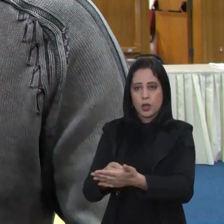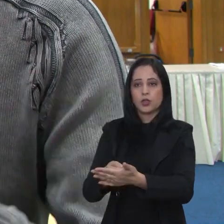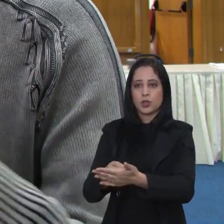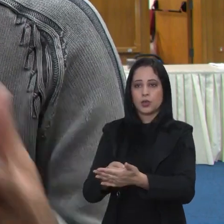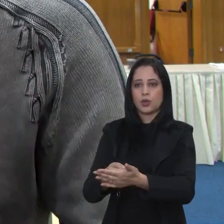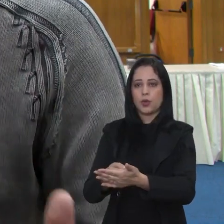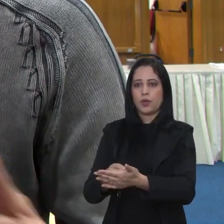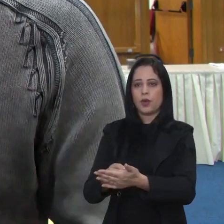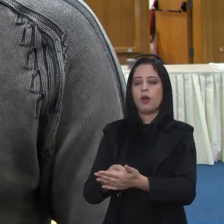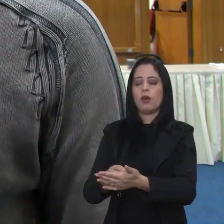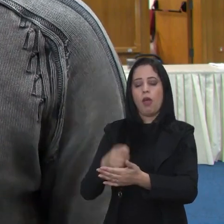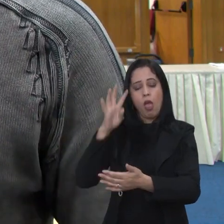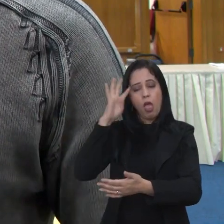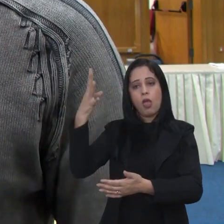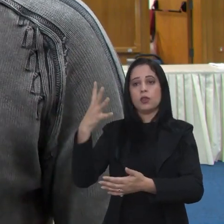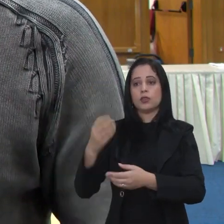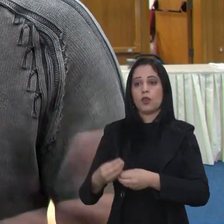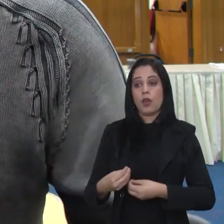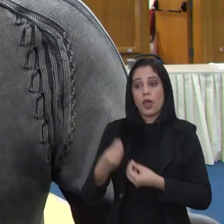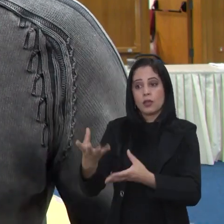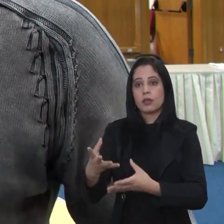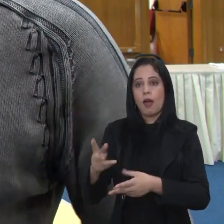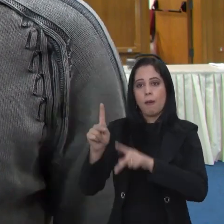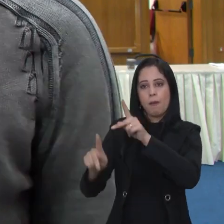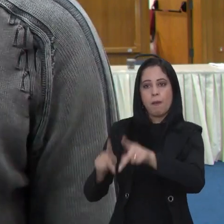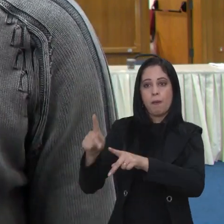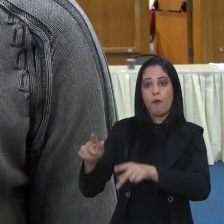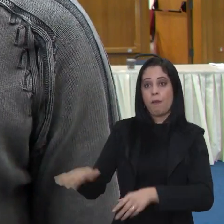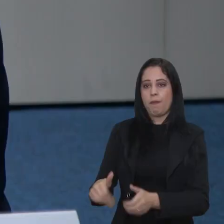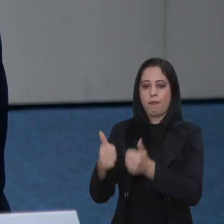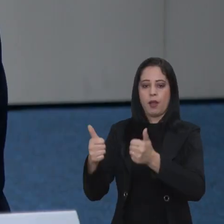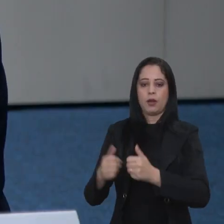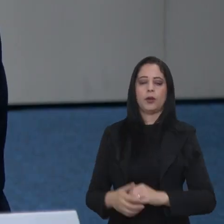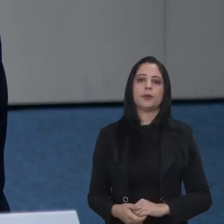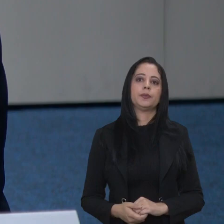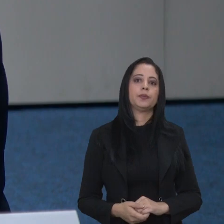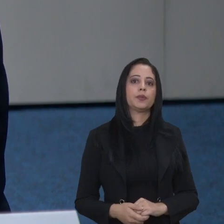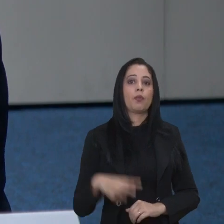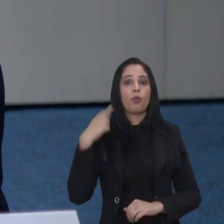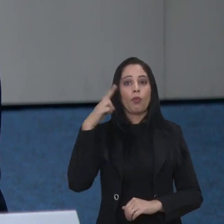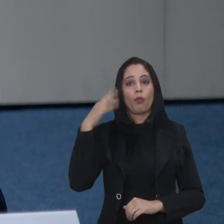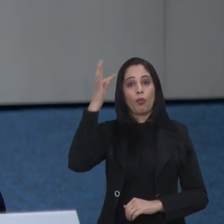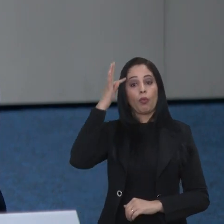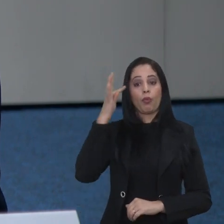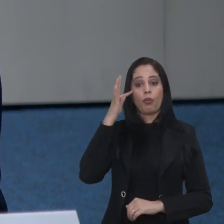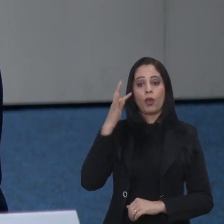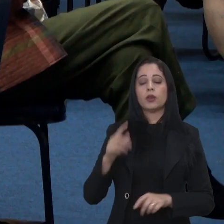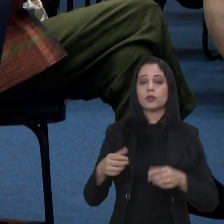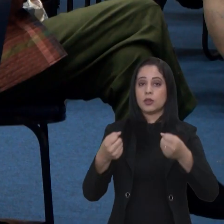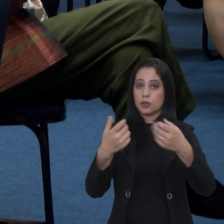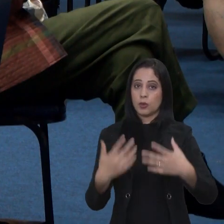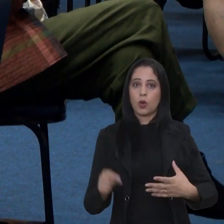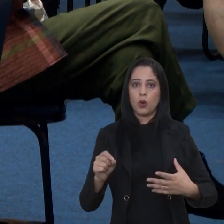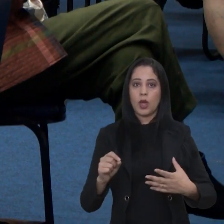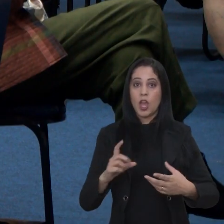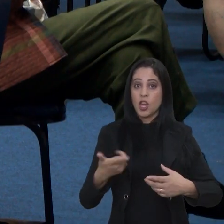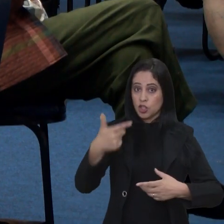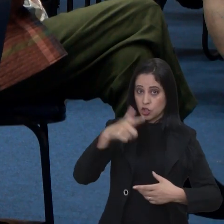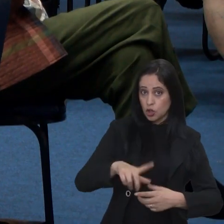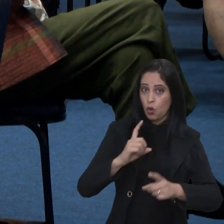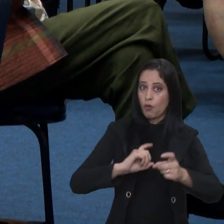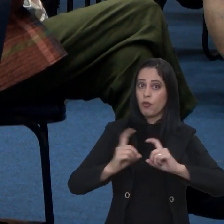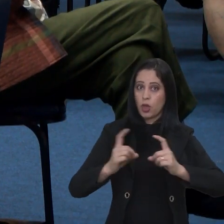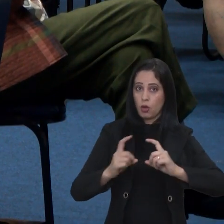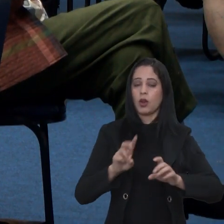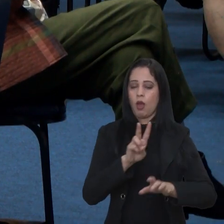a solução dessas demandas para que traga benefício para a população. De acordo com o vereador Tomás Henrique, outras reuniões